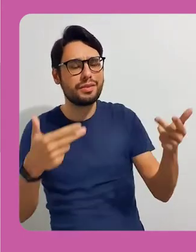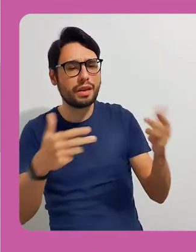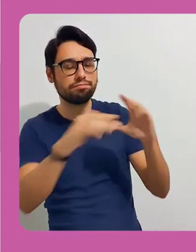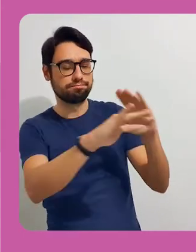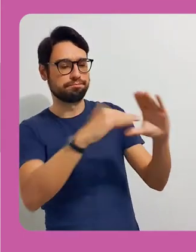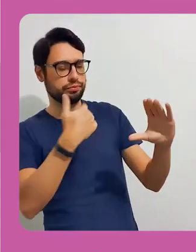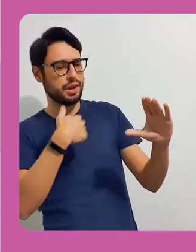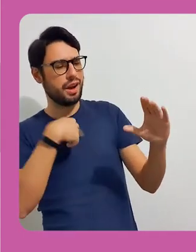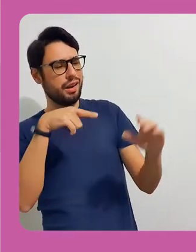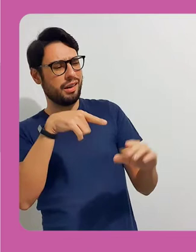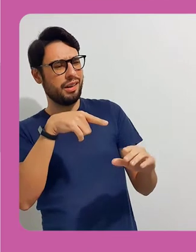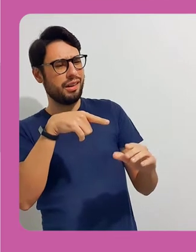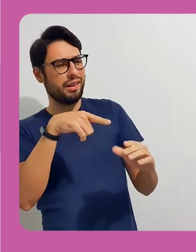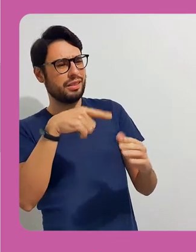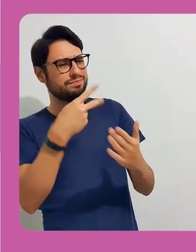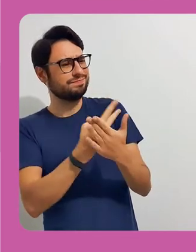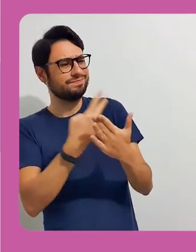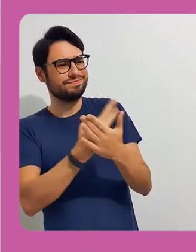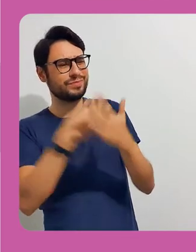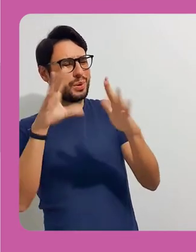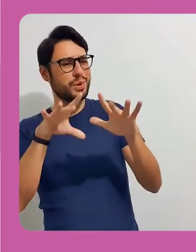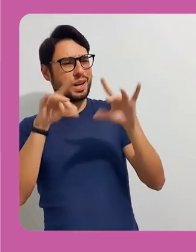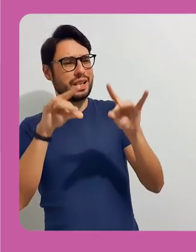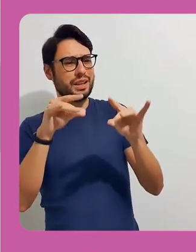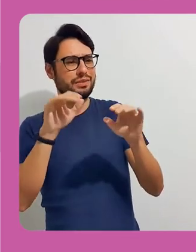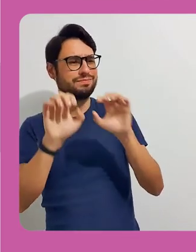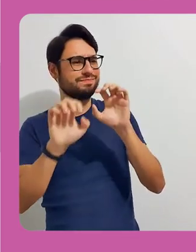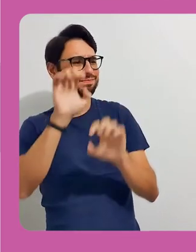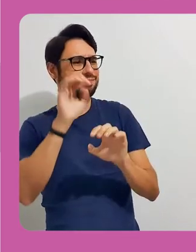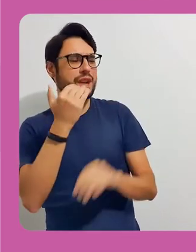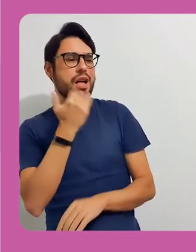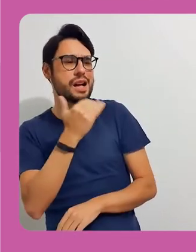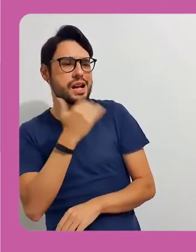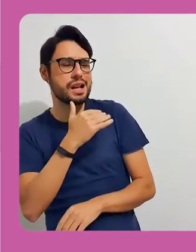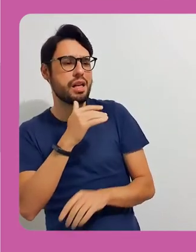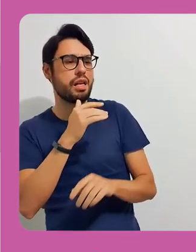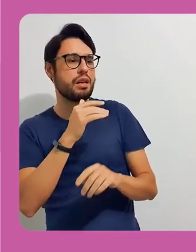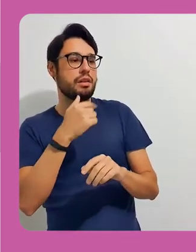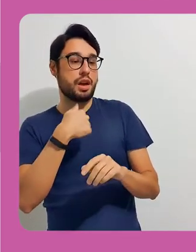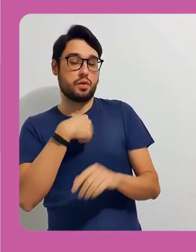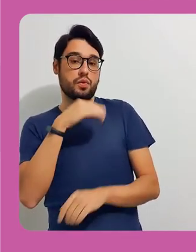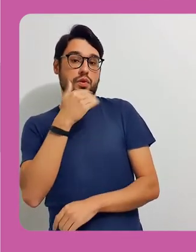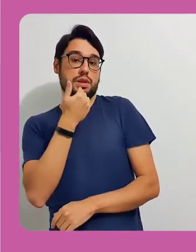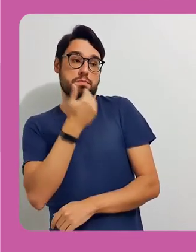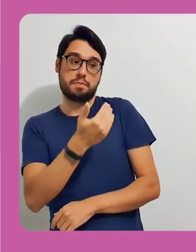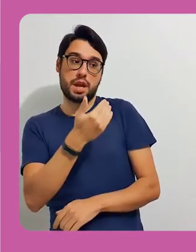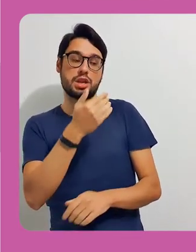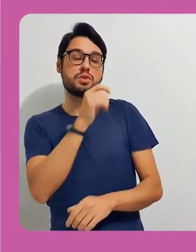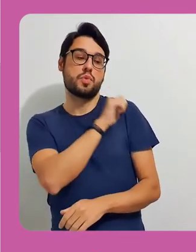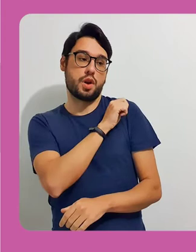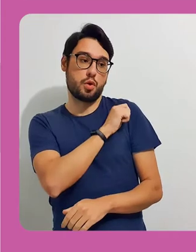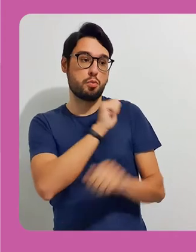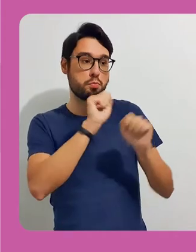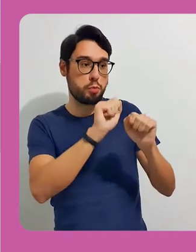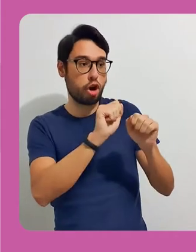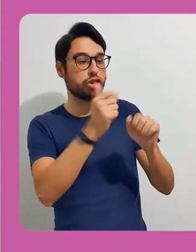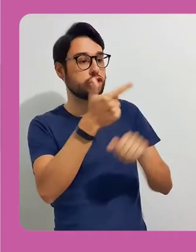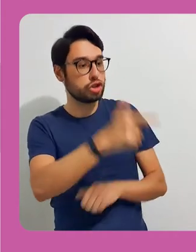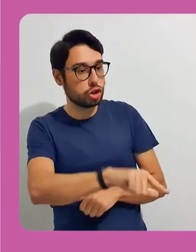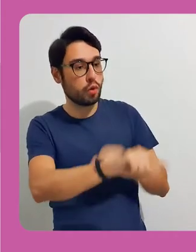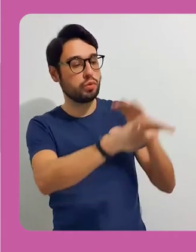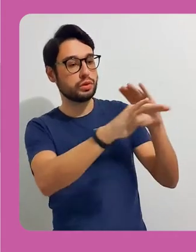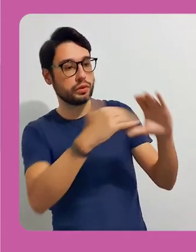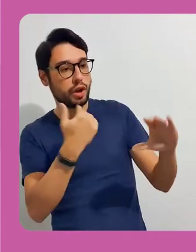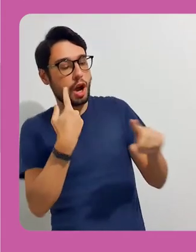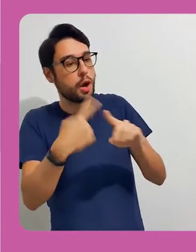exercício na correção você vê que tá faltando uma questão que o arquivo corrompido aí você fala bom poderia me reenviar